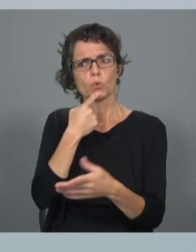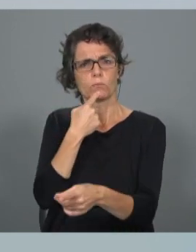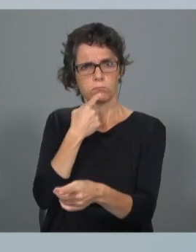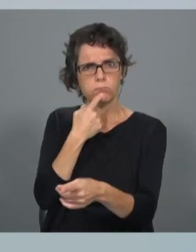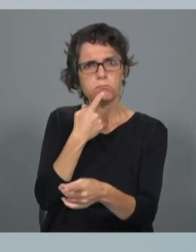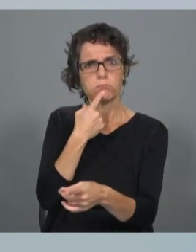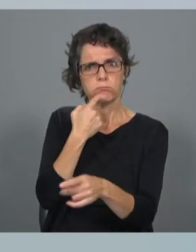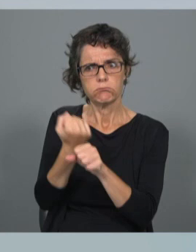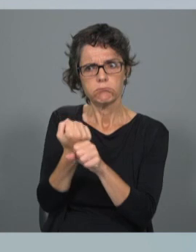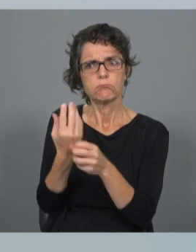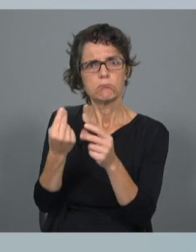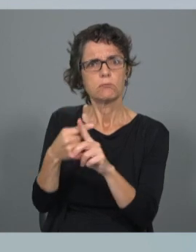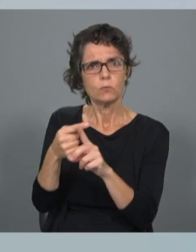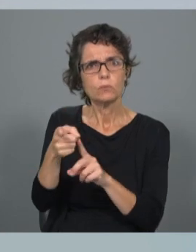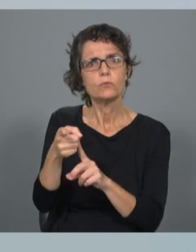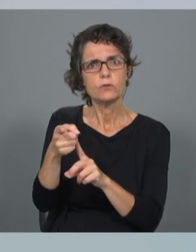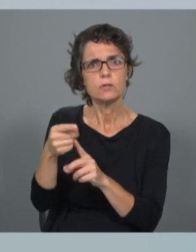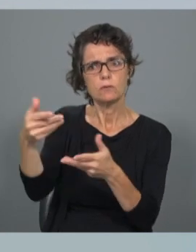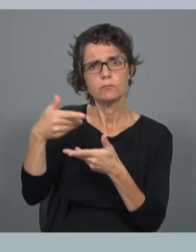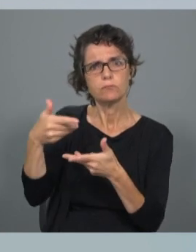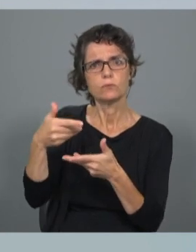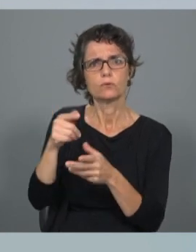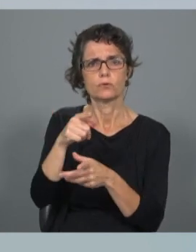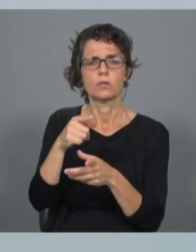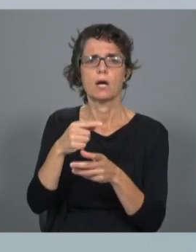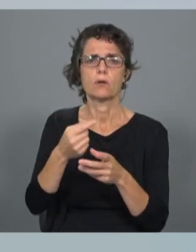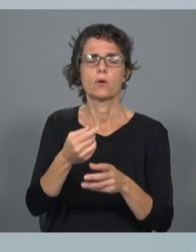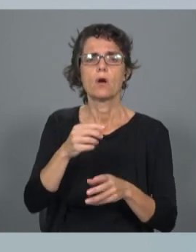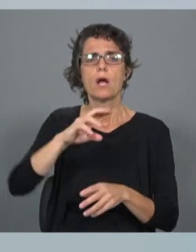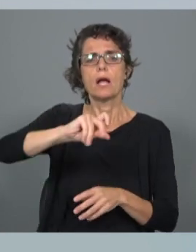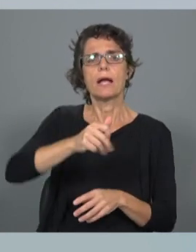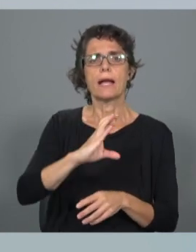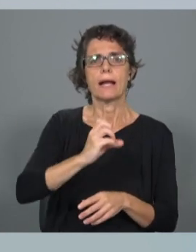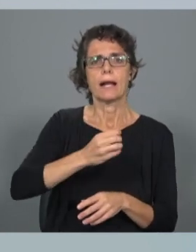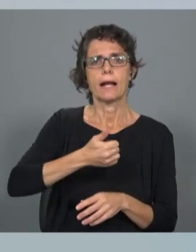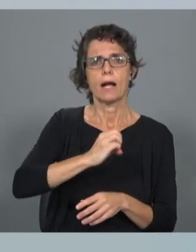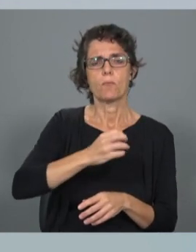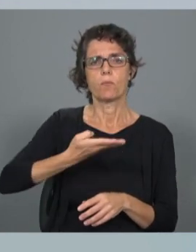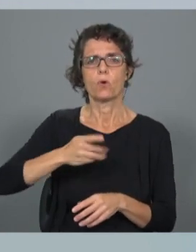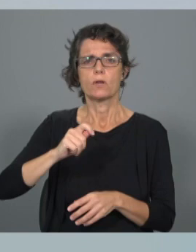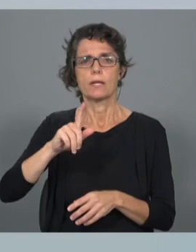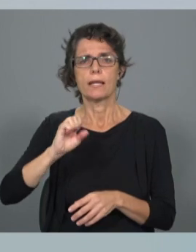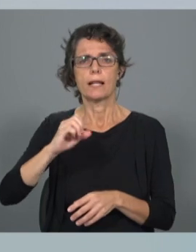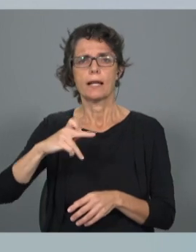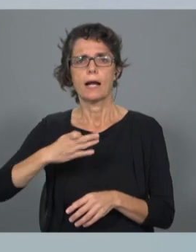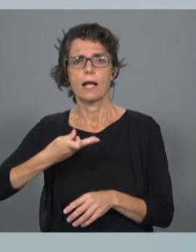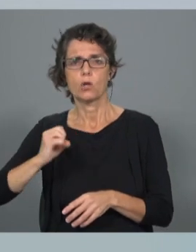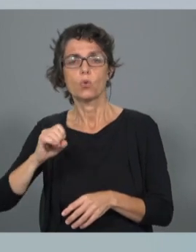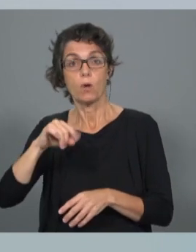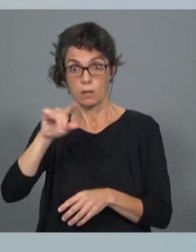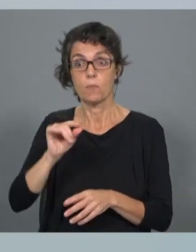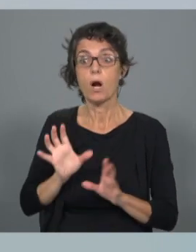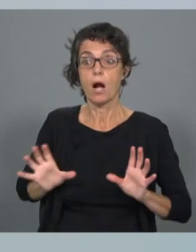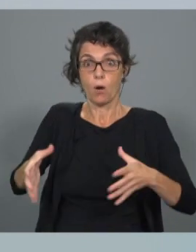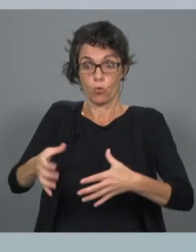feito e que nos têm chegado a nós, em Cabo Delgado, no Diocese de Pema, por intermédio de várias organizações, também da minha própria congregação